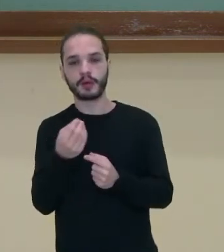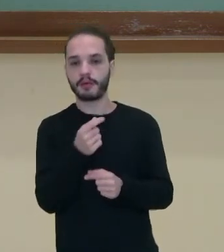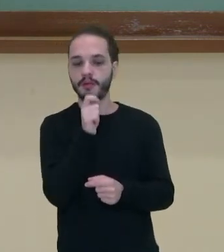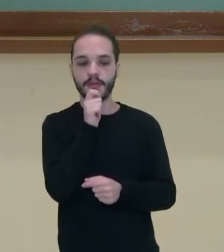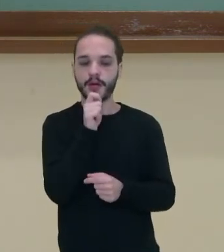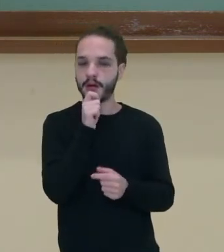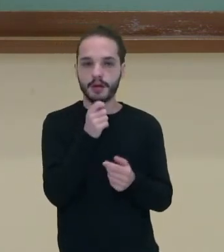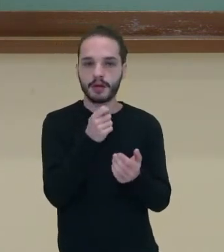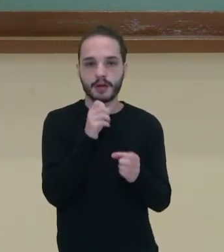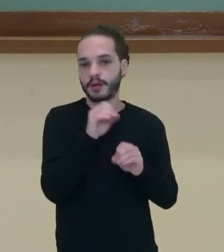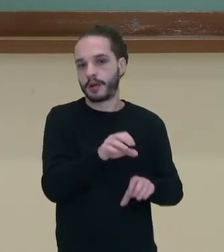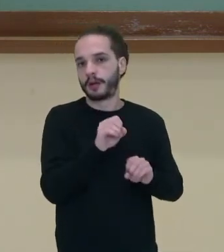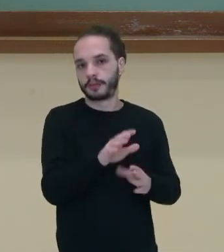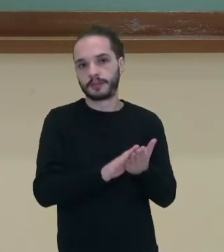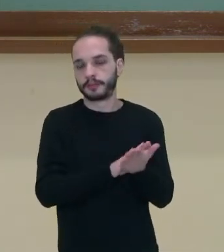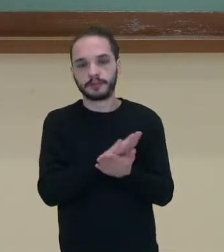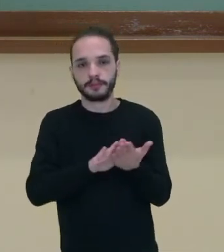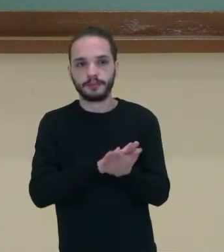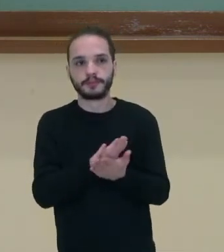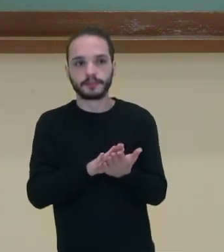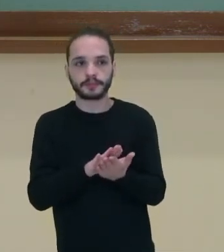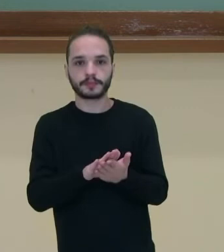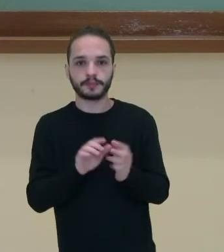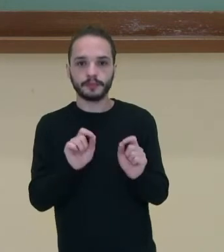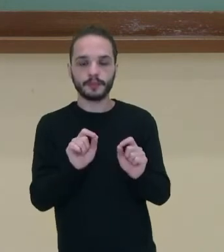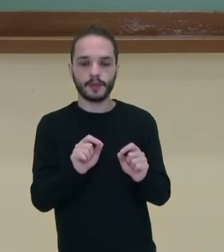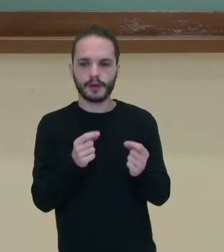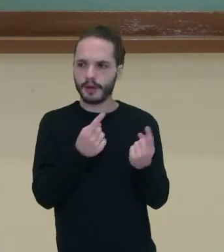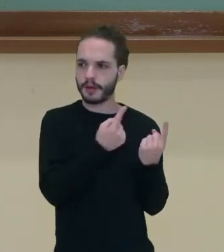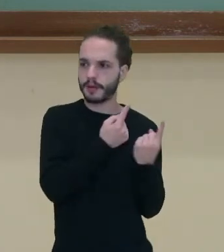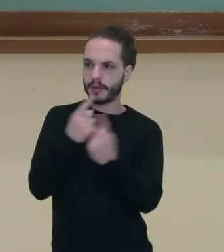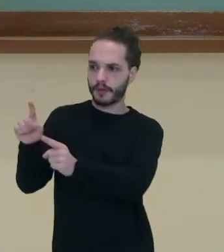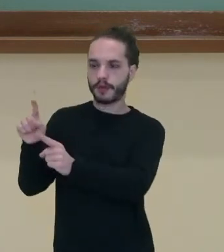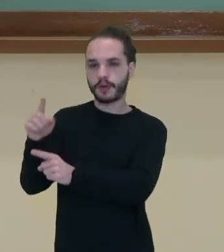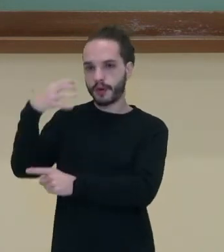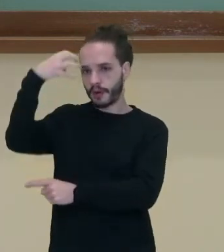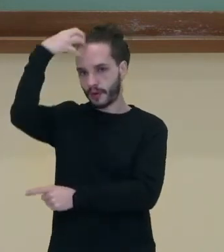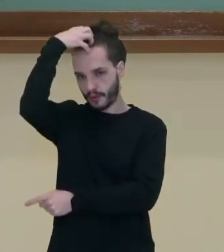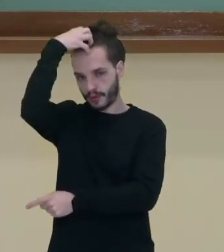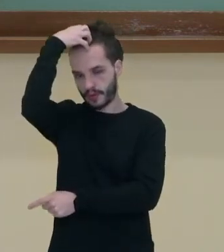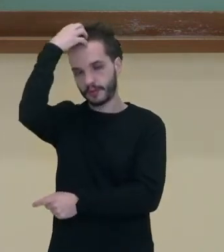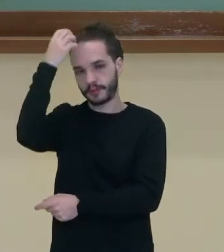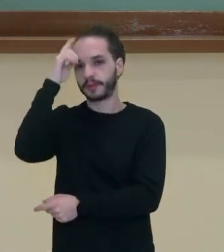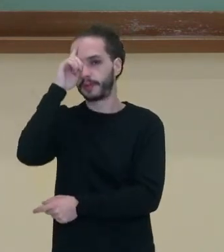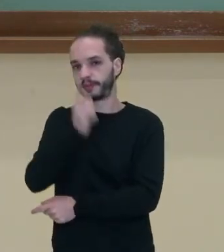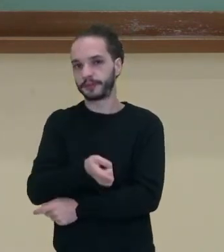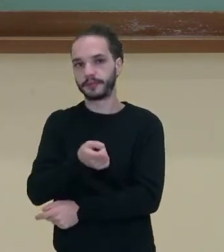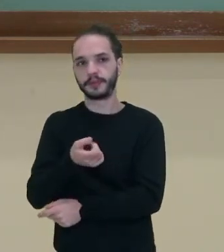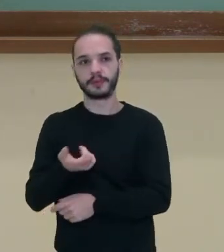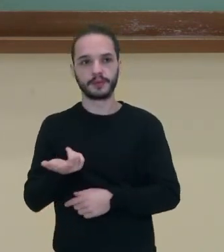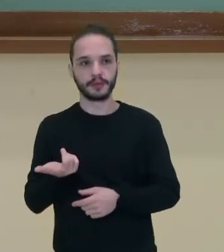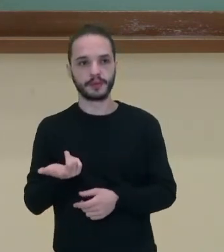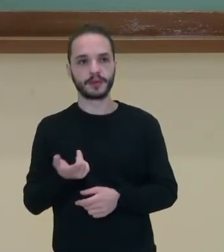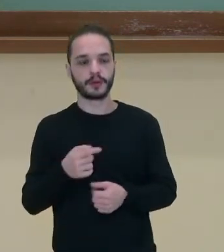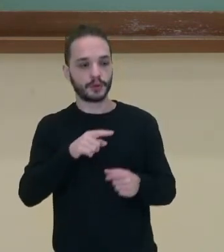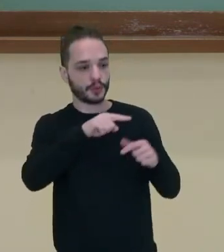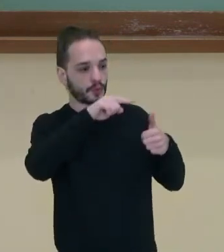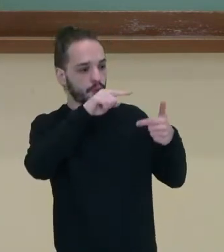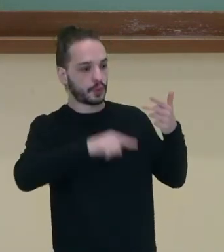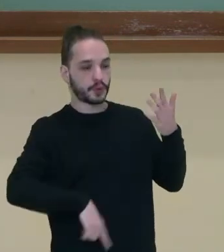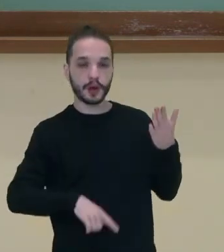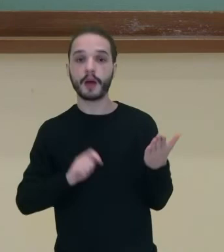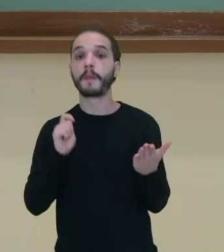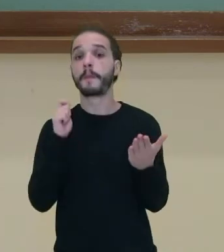acesso à educação, né, mas a ir contra esse regime, o antigo regime. E todos esses, então, eles pagavam